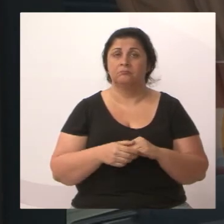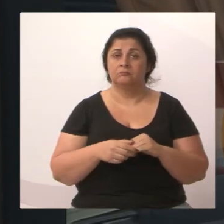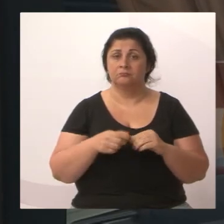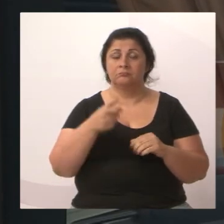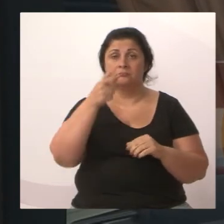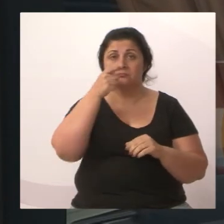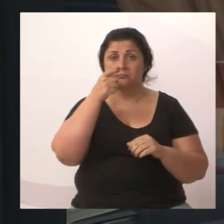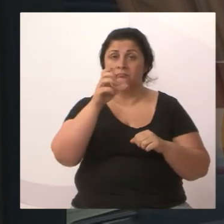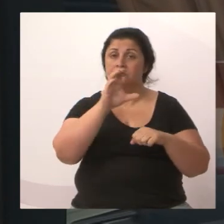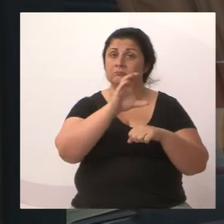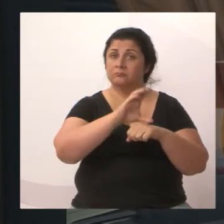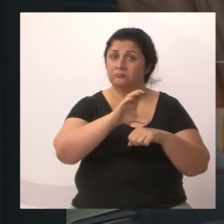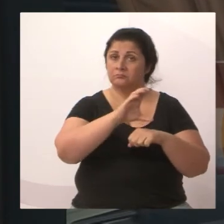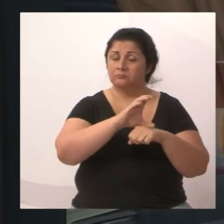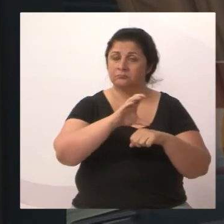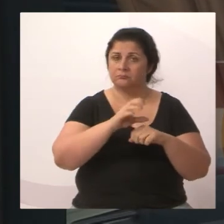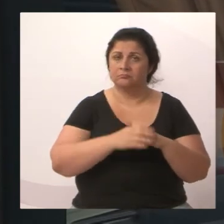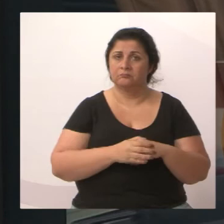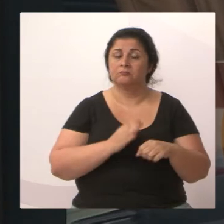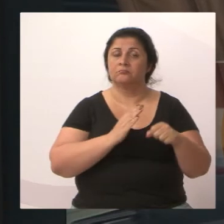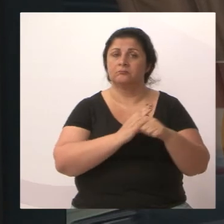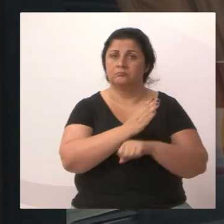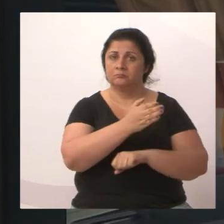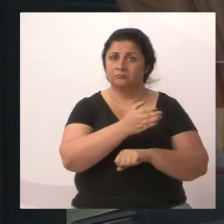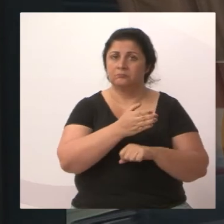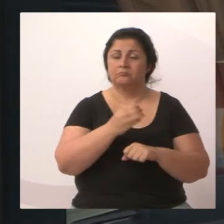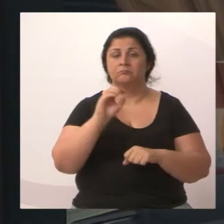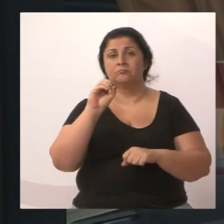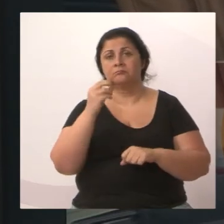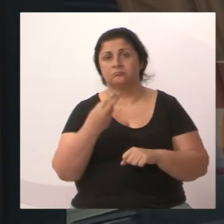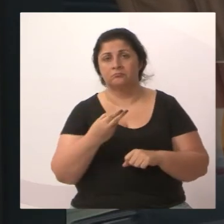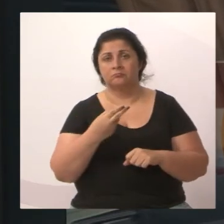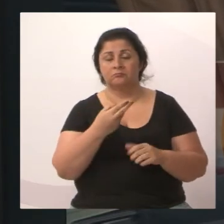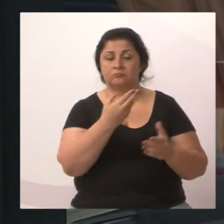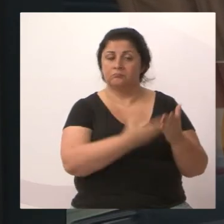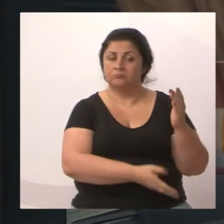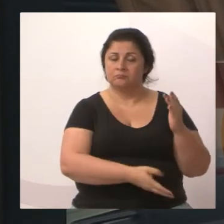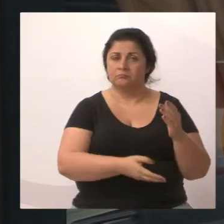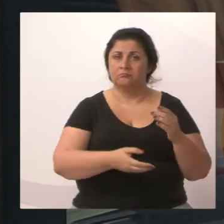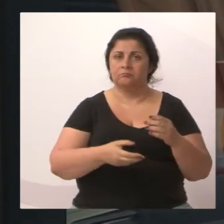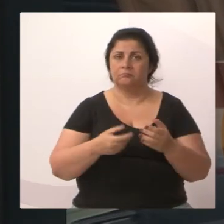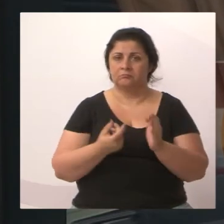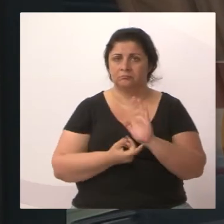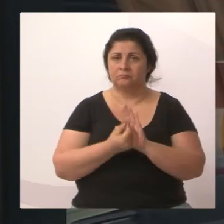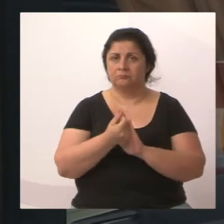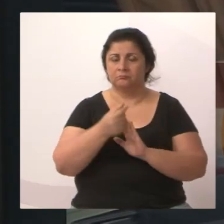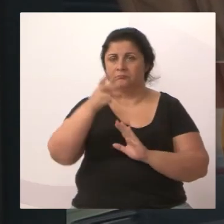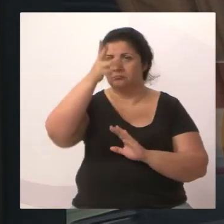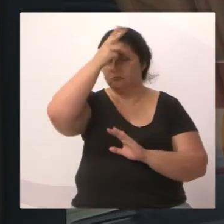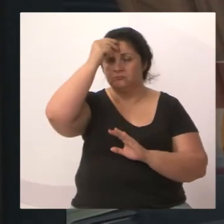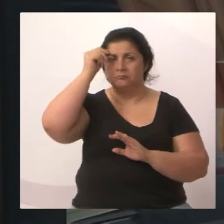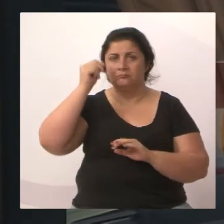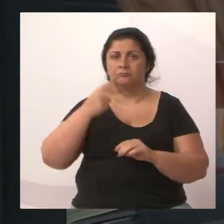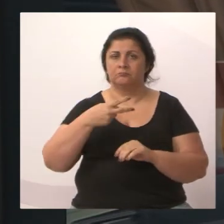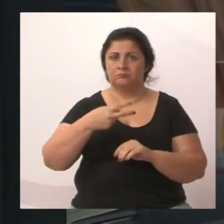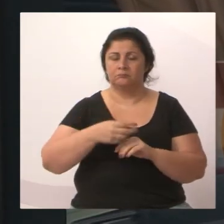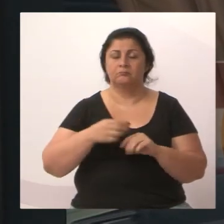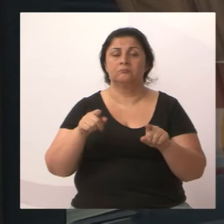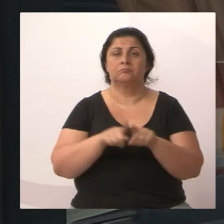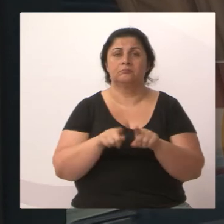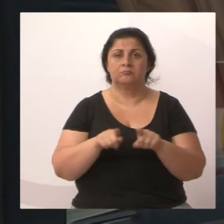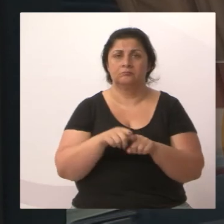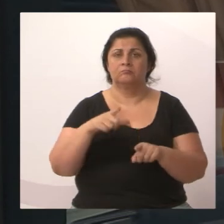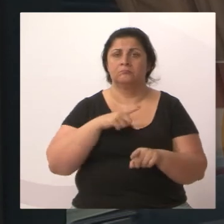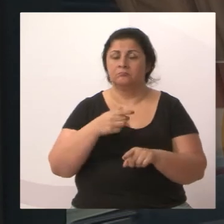que o legislador que aprova ou rejeita a conta de prefeito. E segundo, teve o parecer do Tribunal